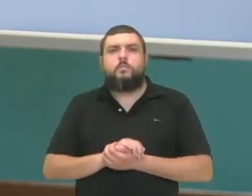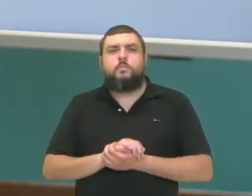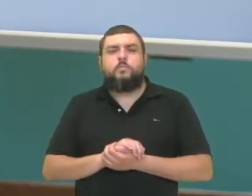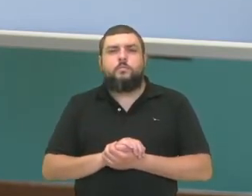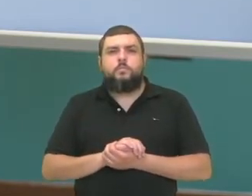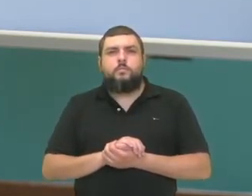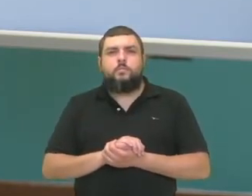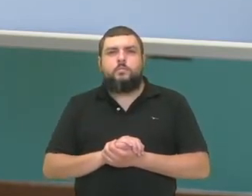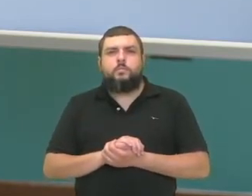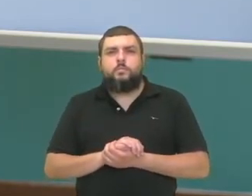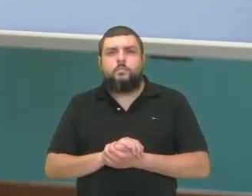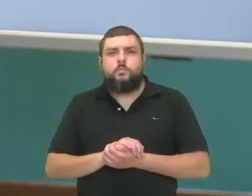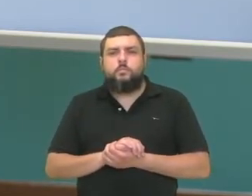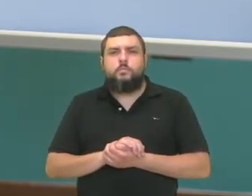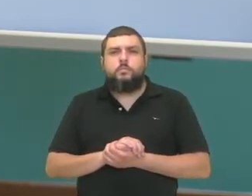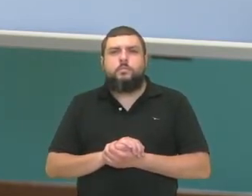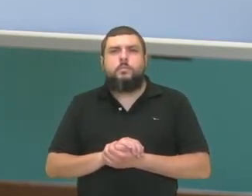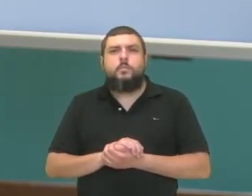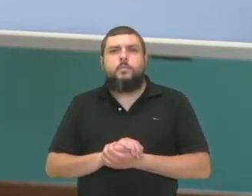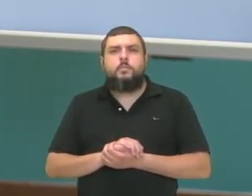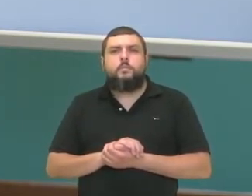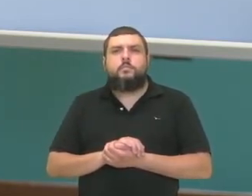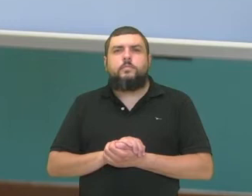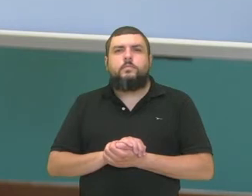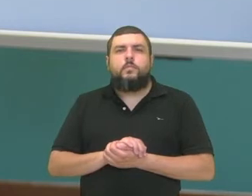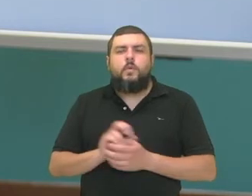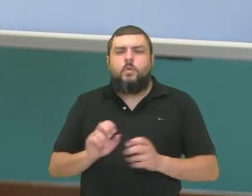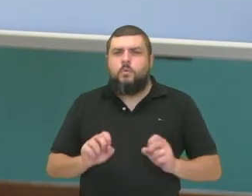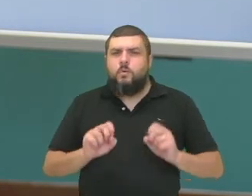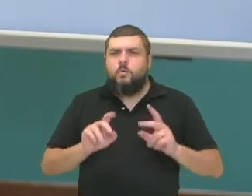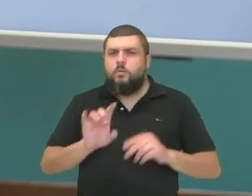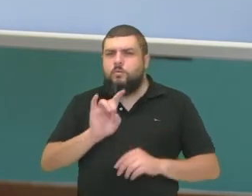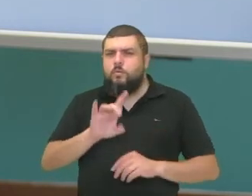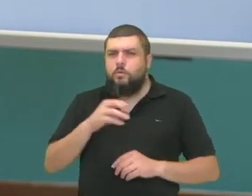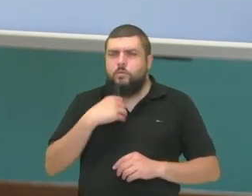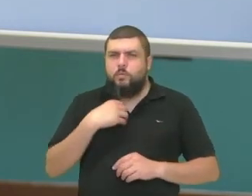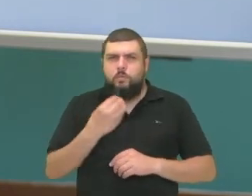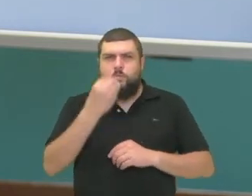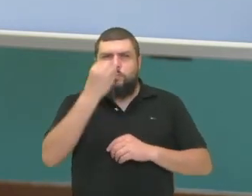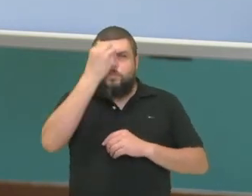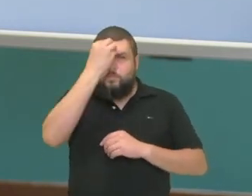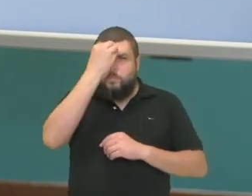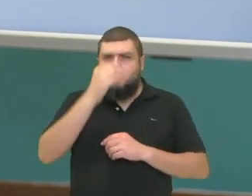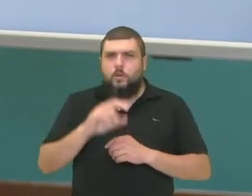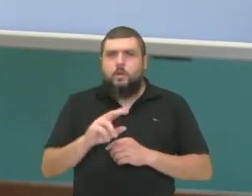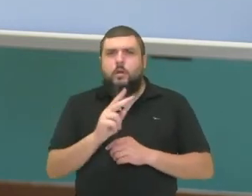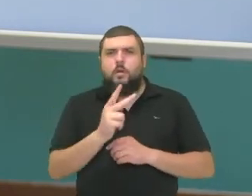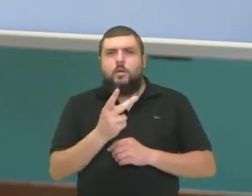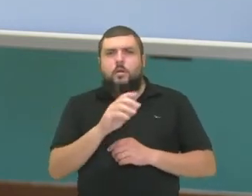para eu firmar bem na minha cabeça, professor. O que é um heteroátomo, professor?